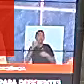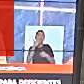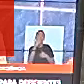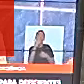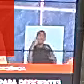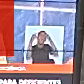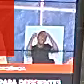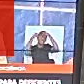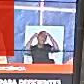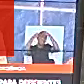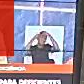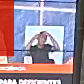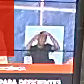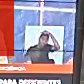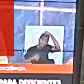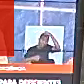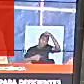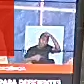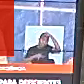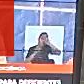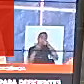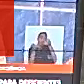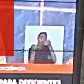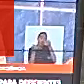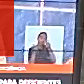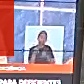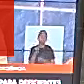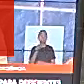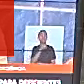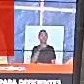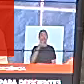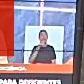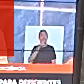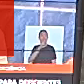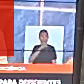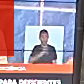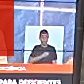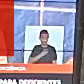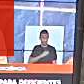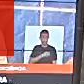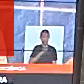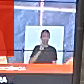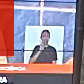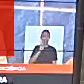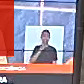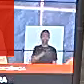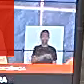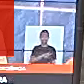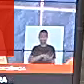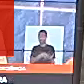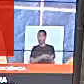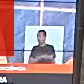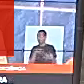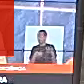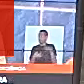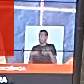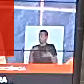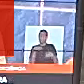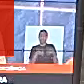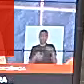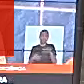lembrei da minha mãe, se ela estivesse viva, ou então ela estaria virando de bruço lá no cemitério. Porque eu passei e escutei essa frase a